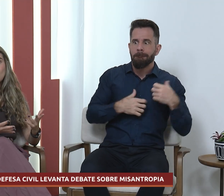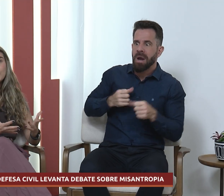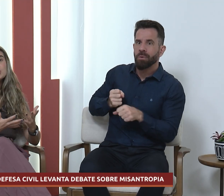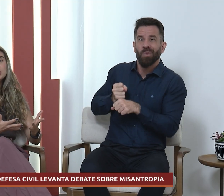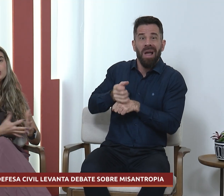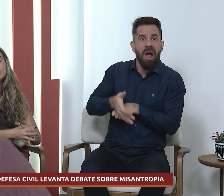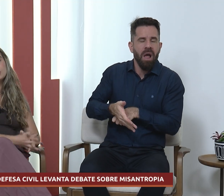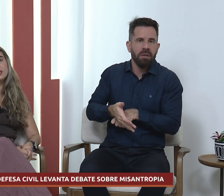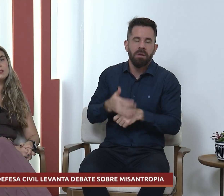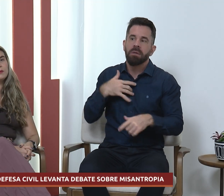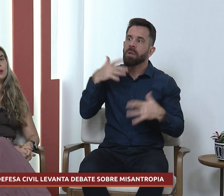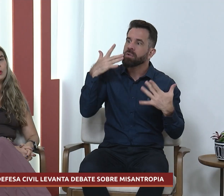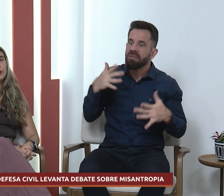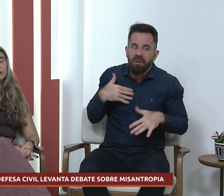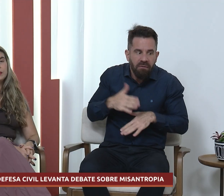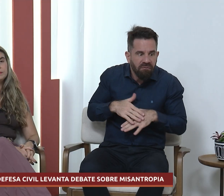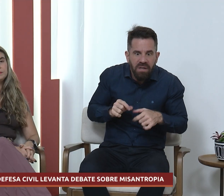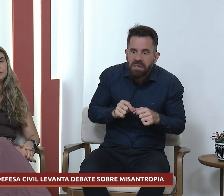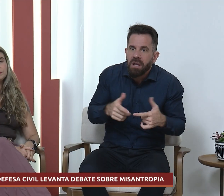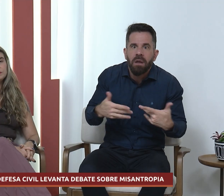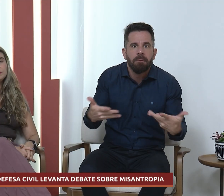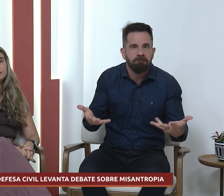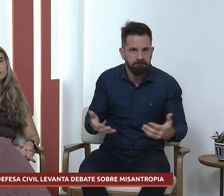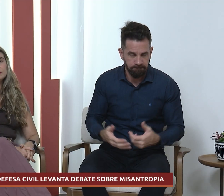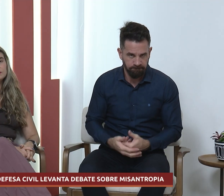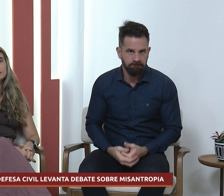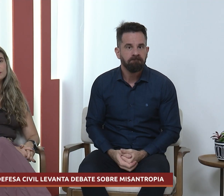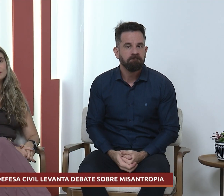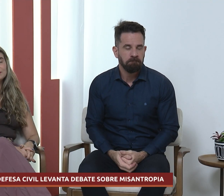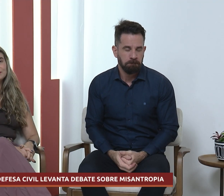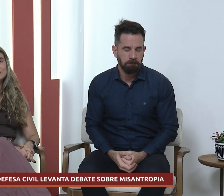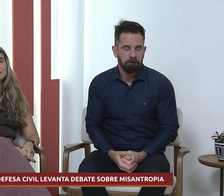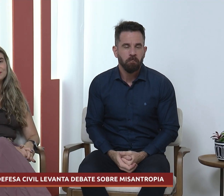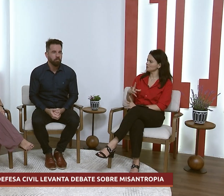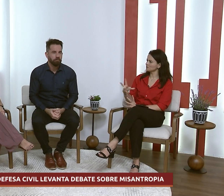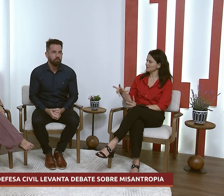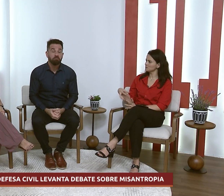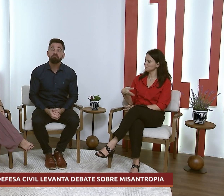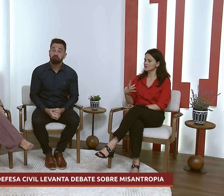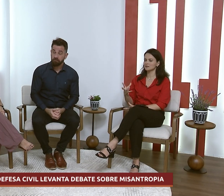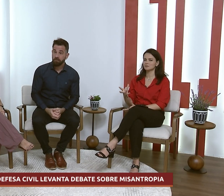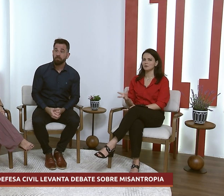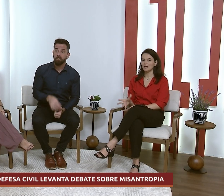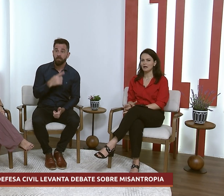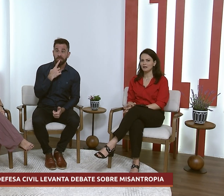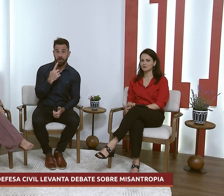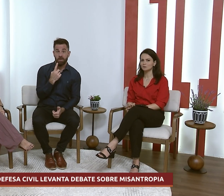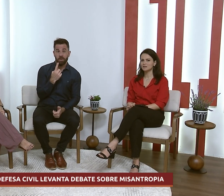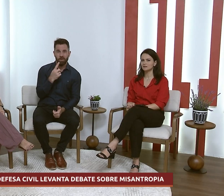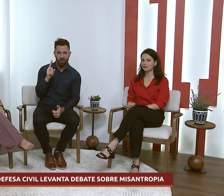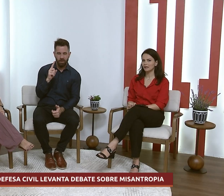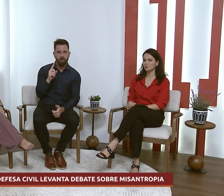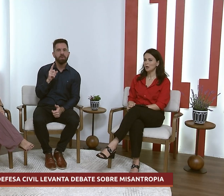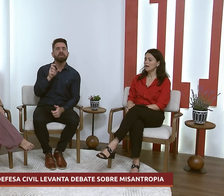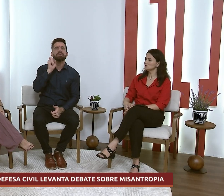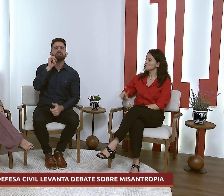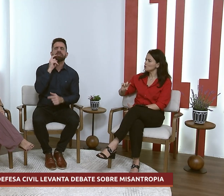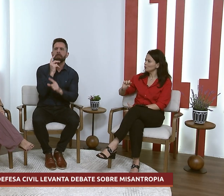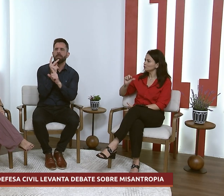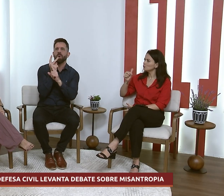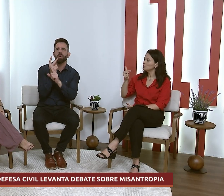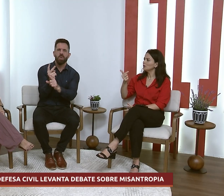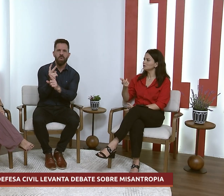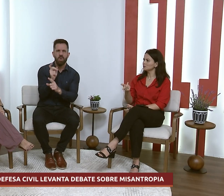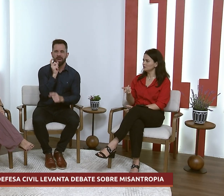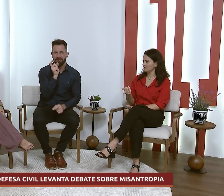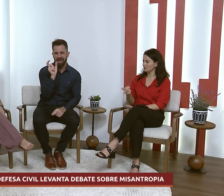exatamente como agir diante desse fenômeno, né? Bom, para finalizar, sempre que a gente faz buscas sobre esse termo, a gente